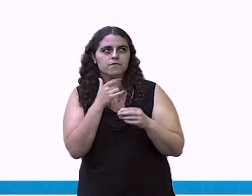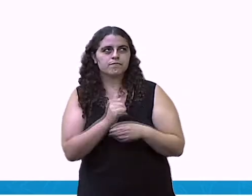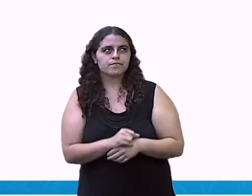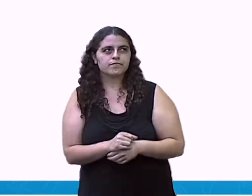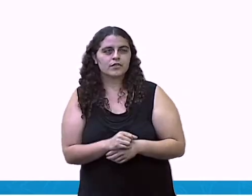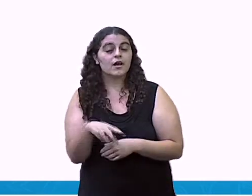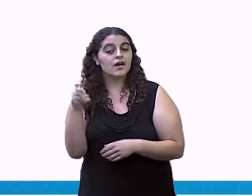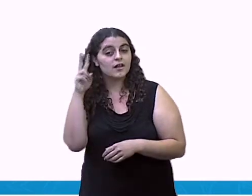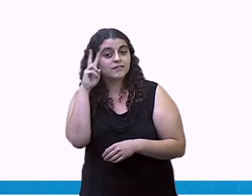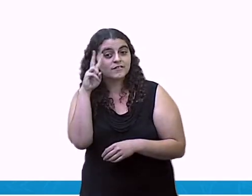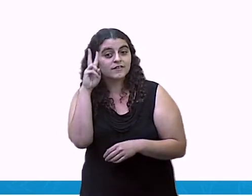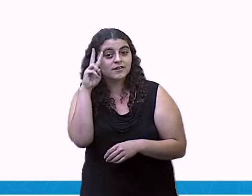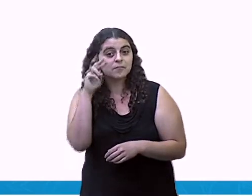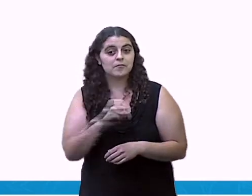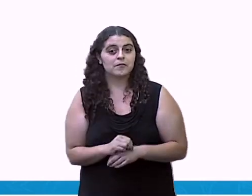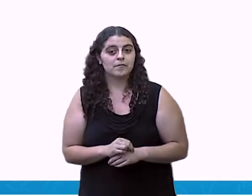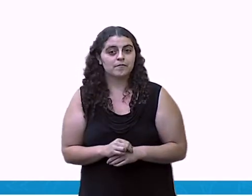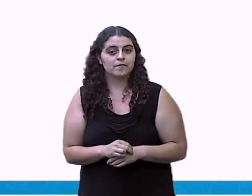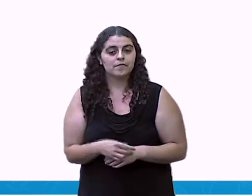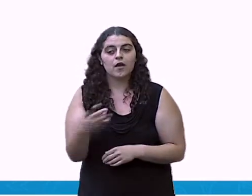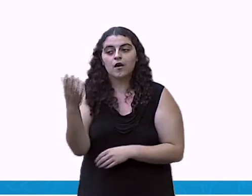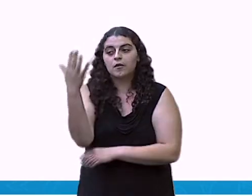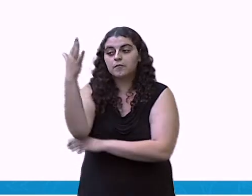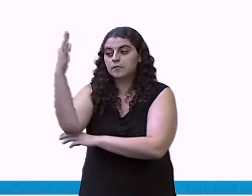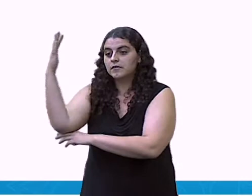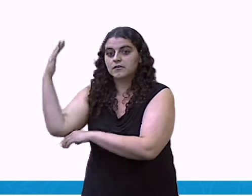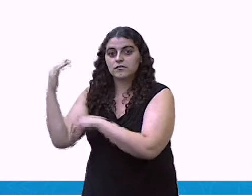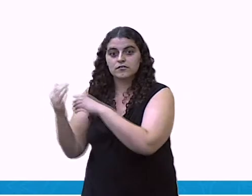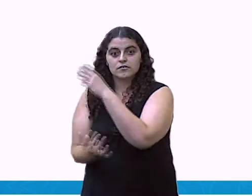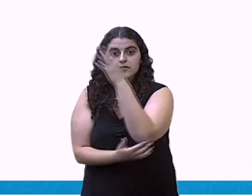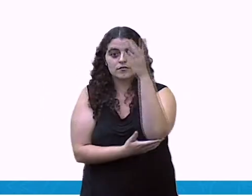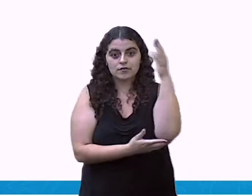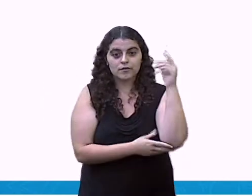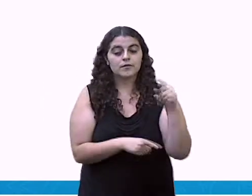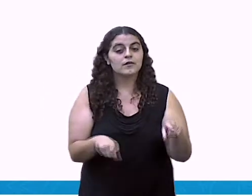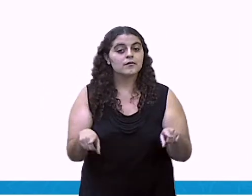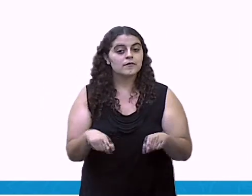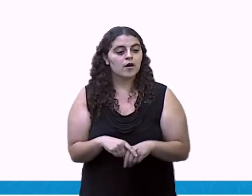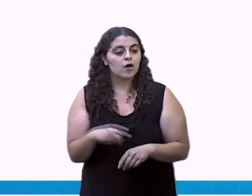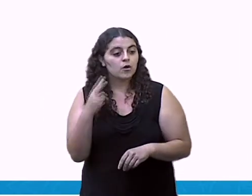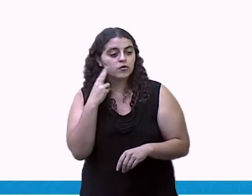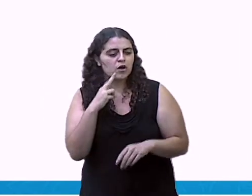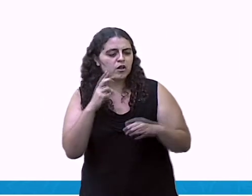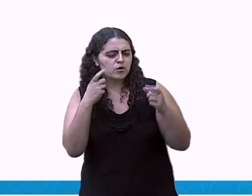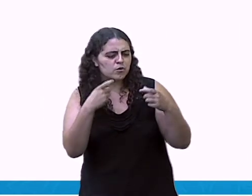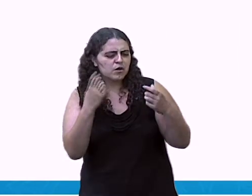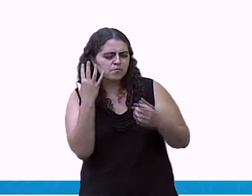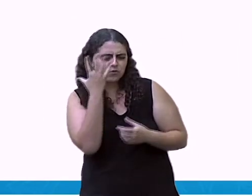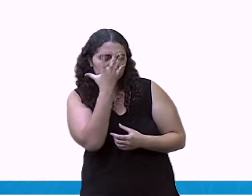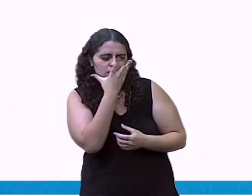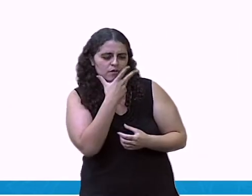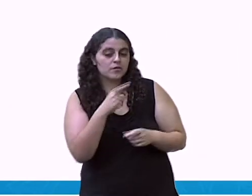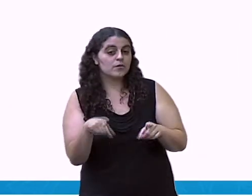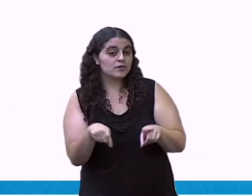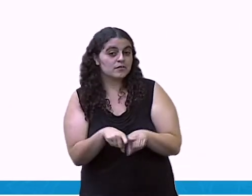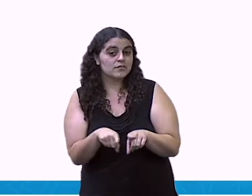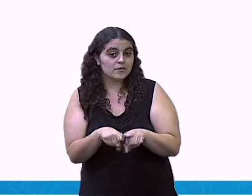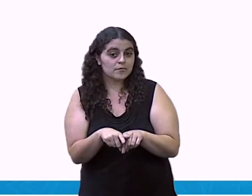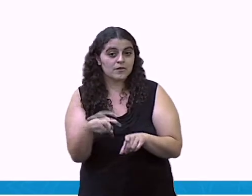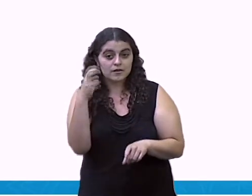a gente remeter a uma paisagem natural ou uma paisagem cultural modificada.